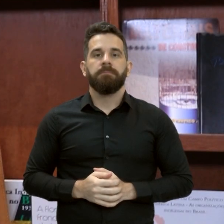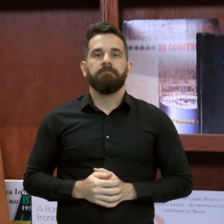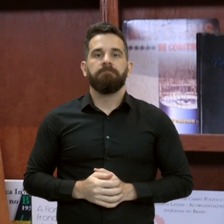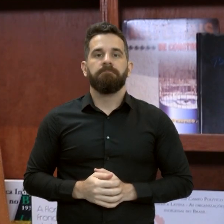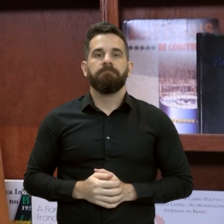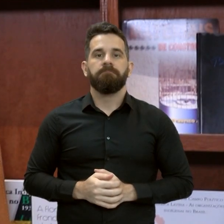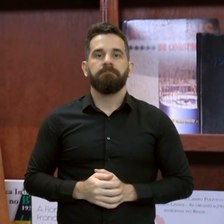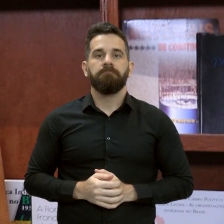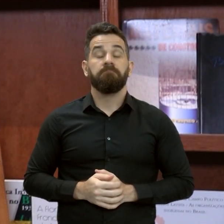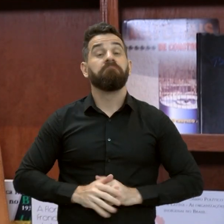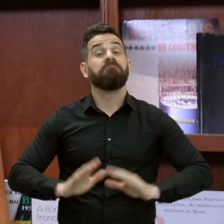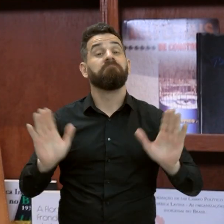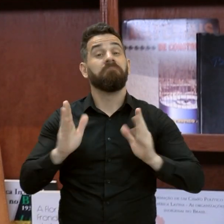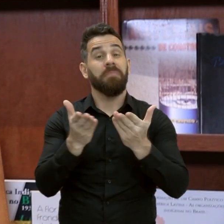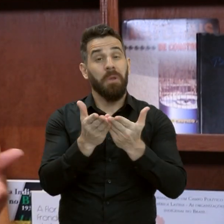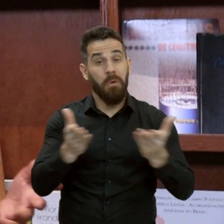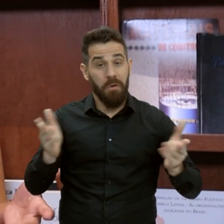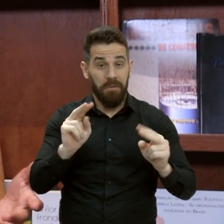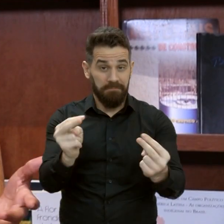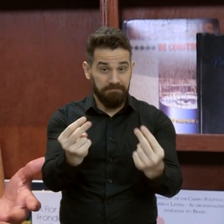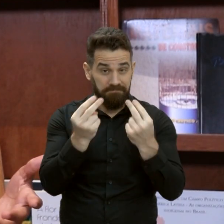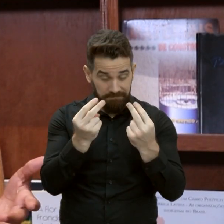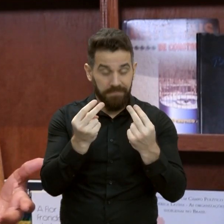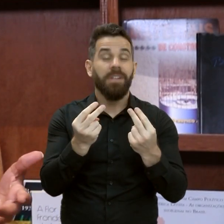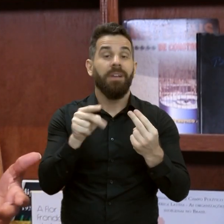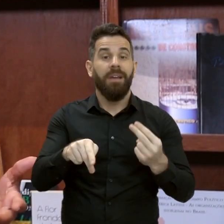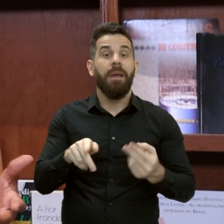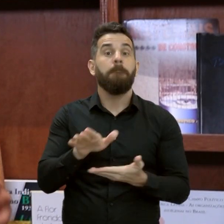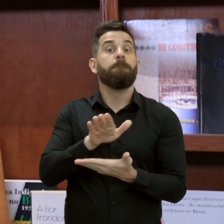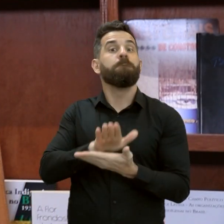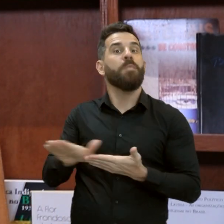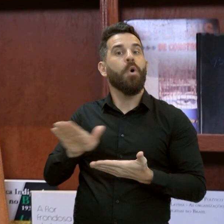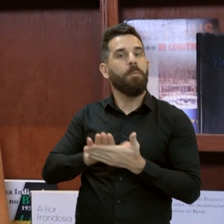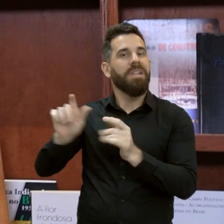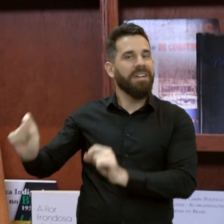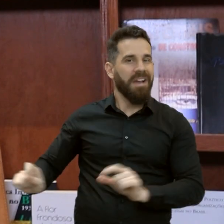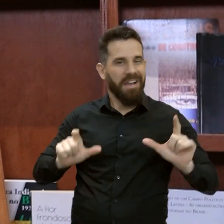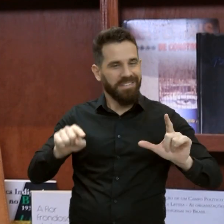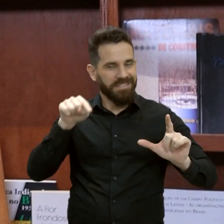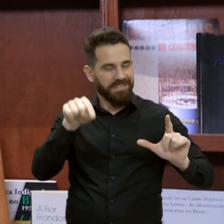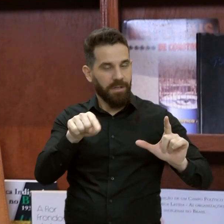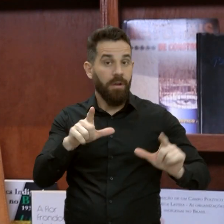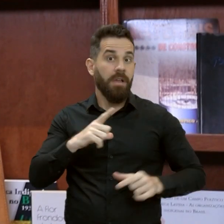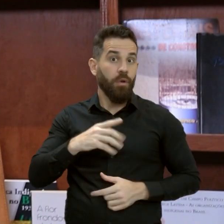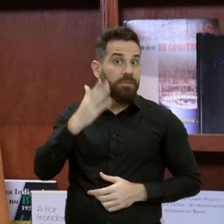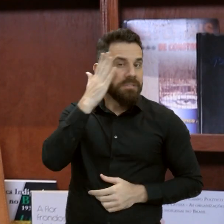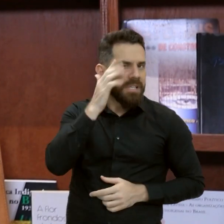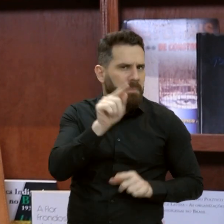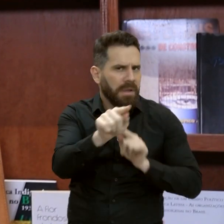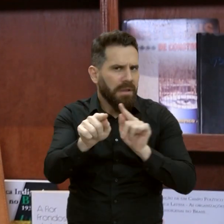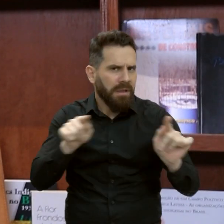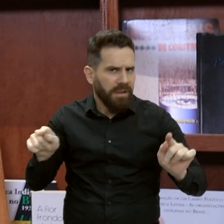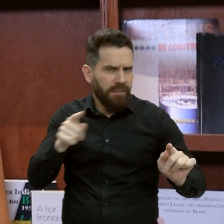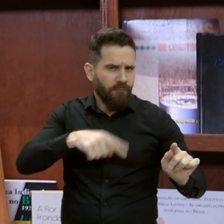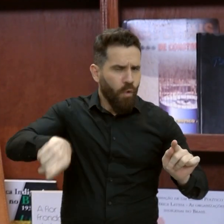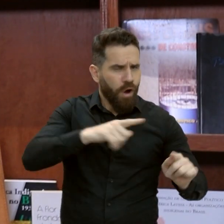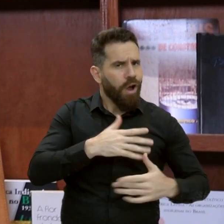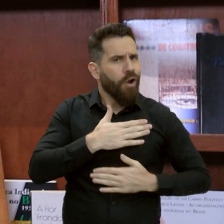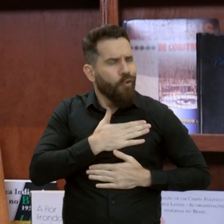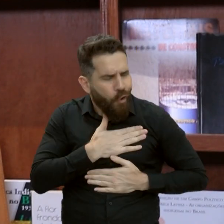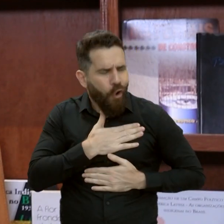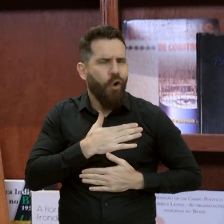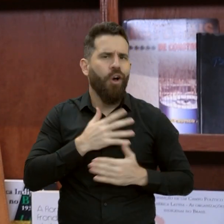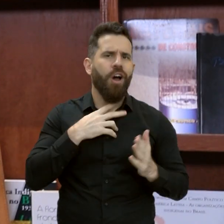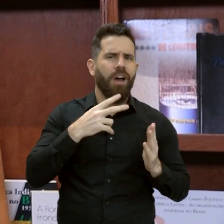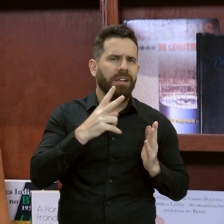Olá para você que nos acompanha, o nosso quadro Publicações está no ar e eu quero saber quem é você quando está lendo. É do tipo